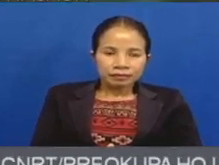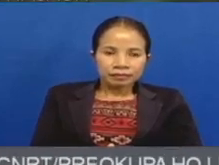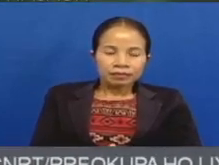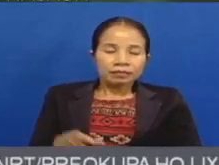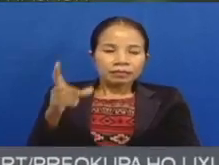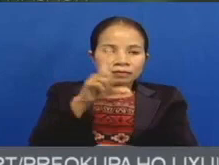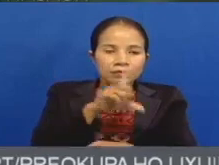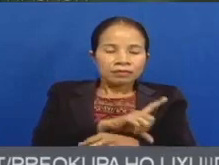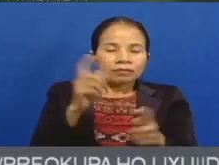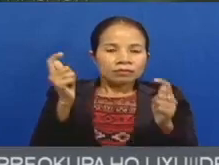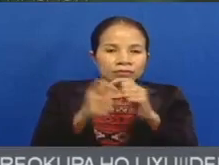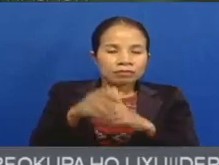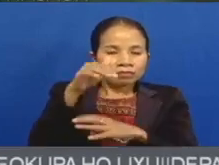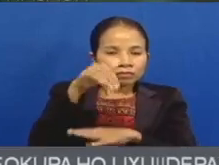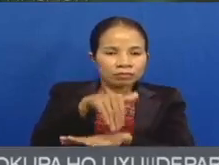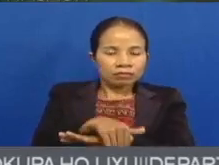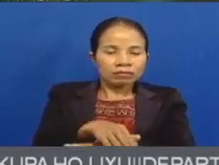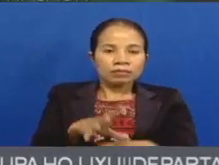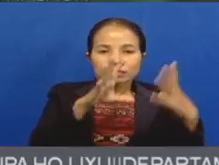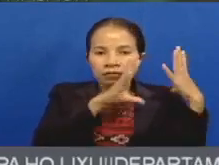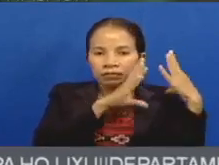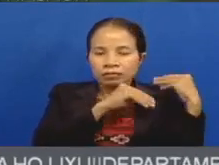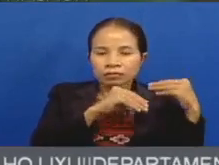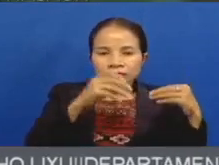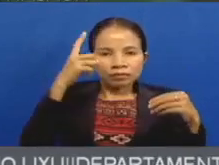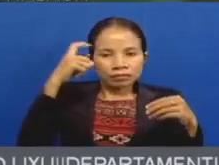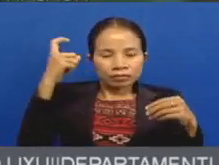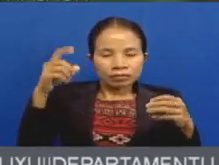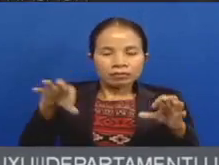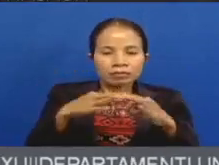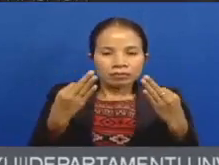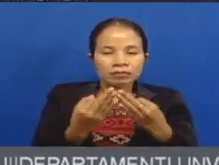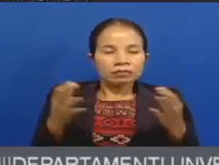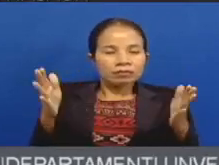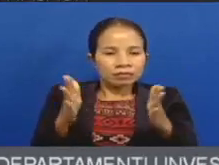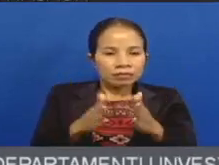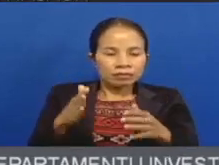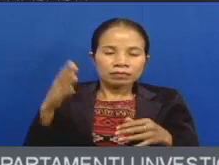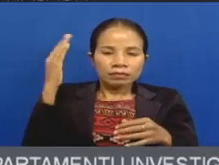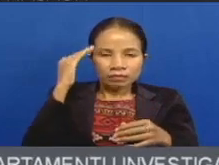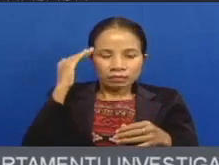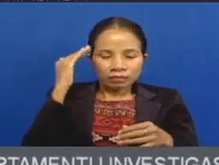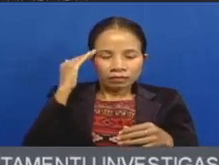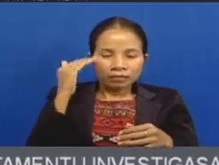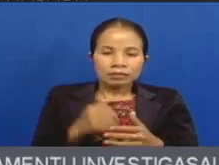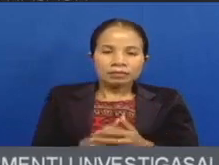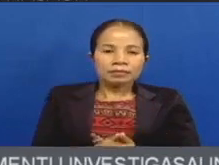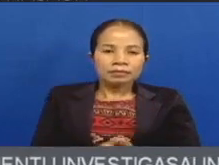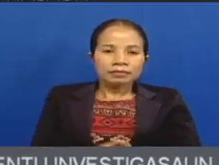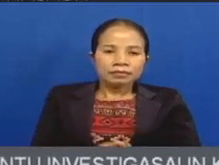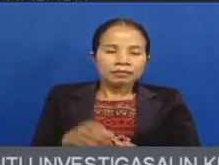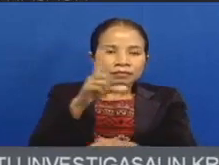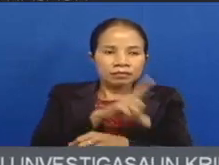Lorum truca bacalan. Esperança o mehi nebe família ki igne hanuin no traça relamat.